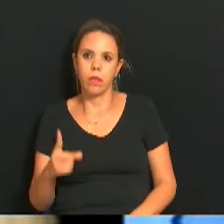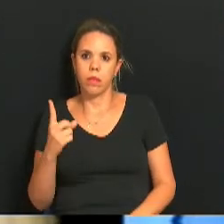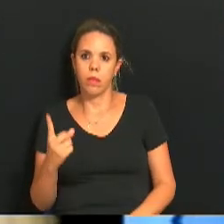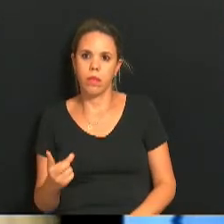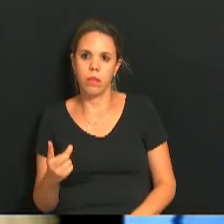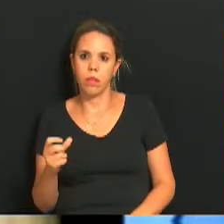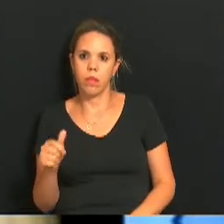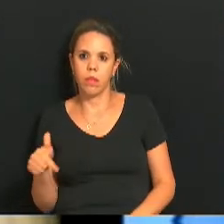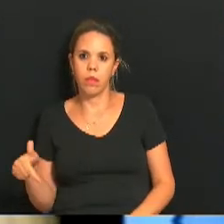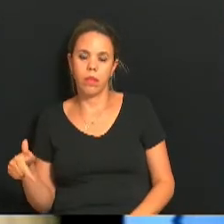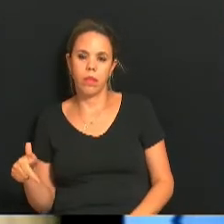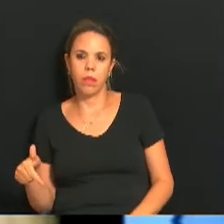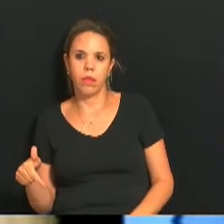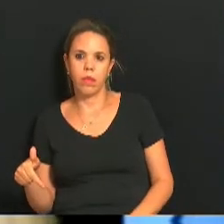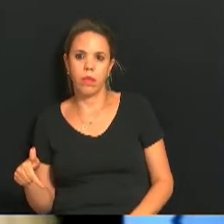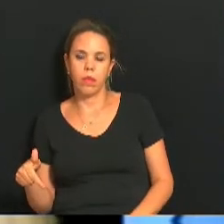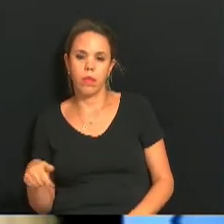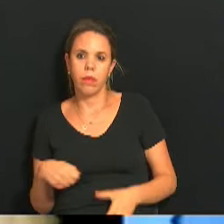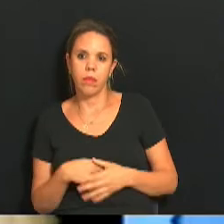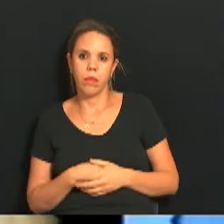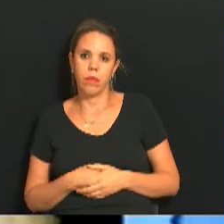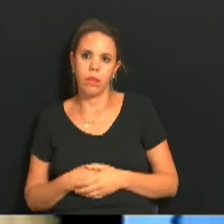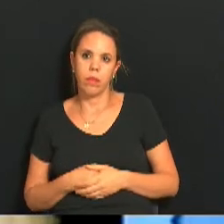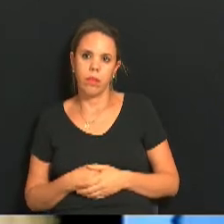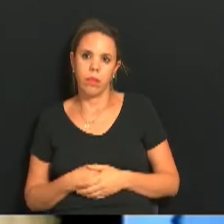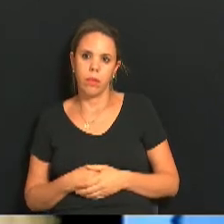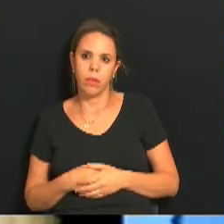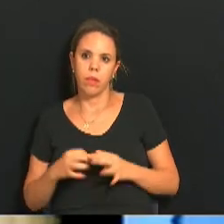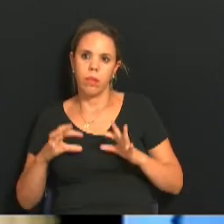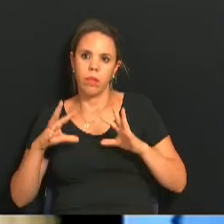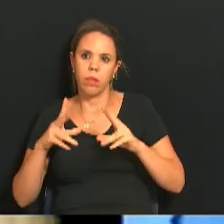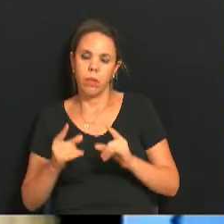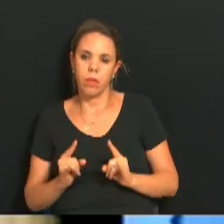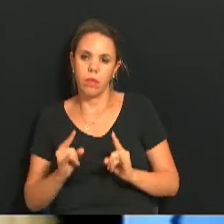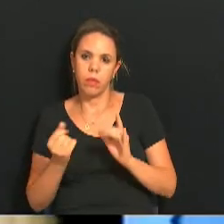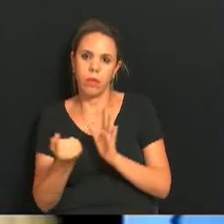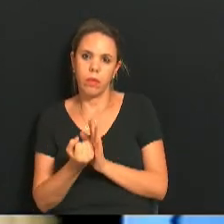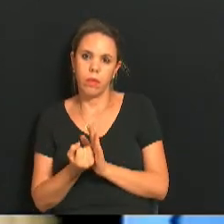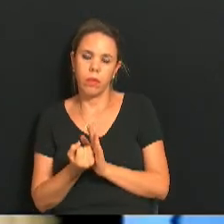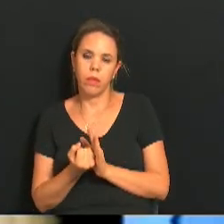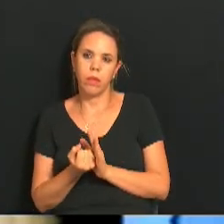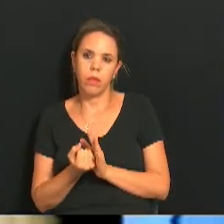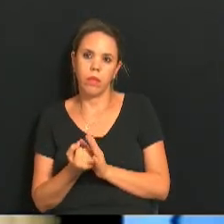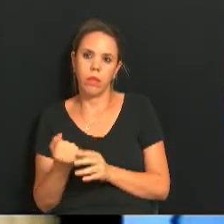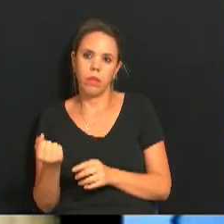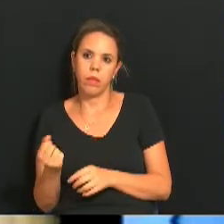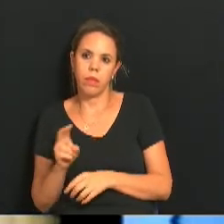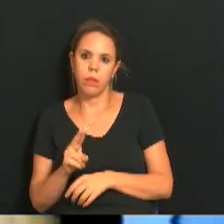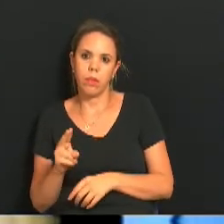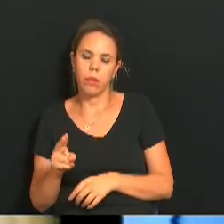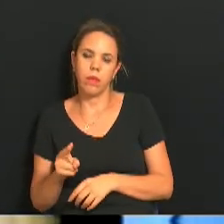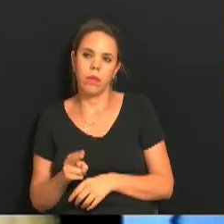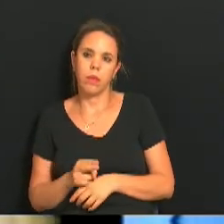187 mortes no ano e vai dizer o que todo o tombamento deve considerar o menor ônus possível os proprietários se usa